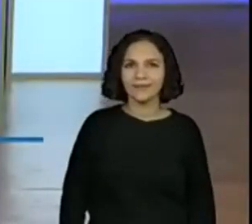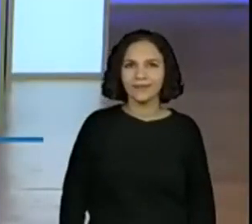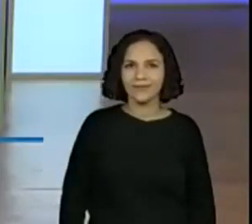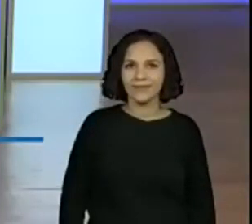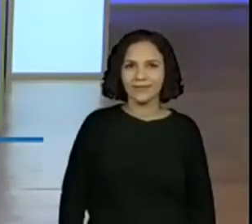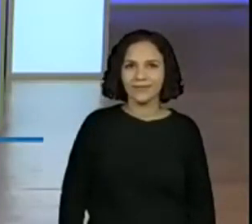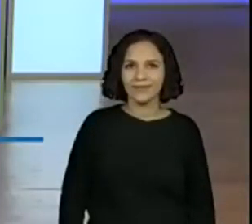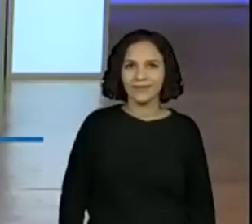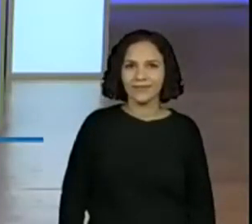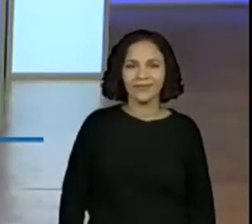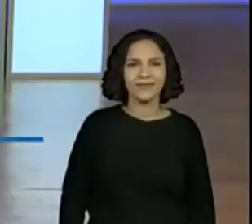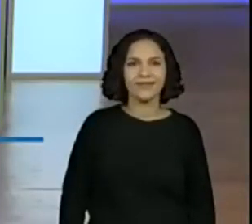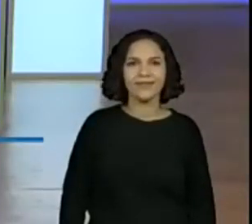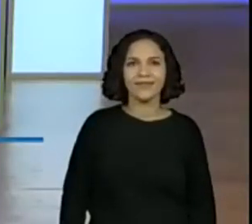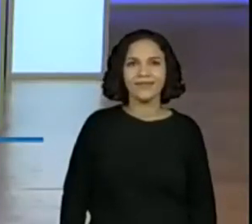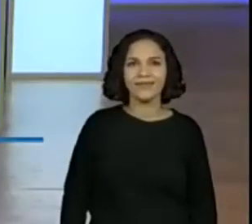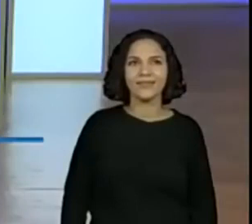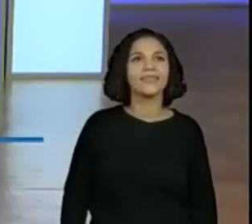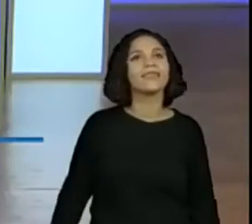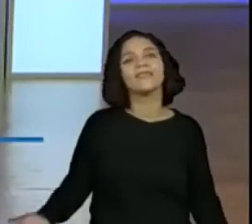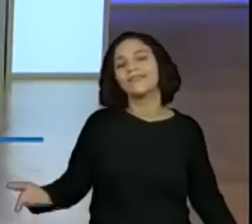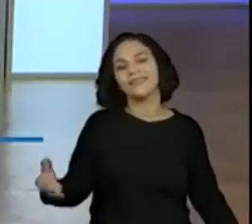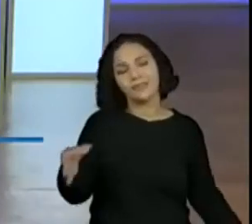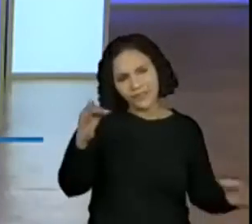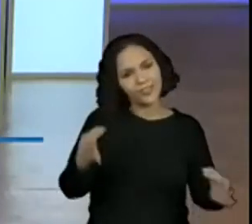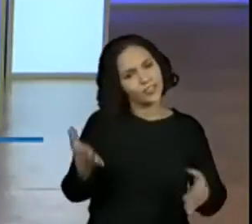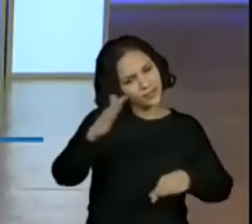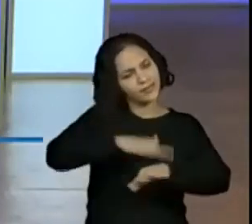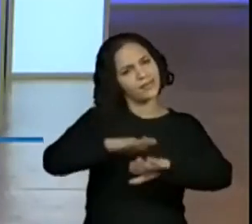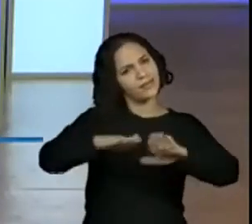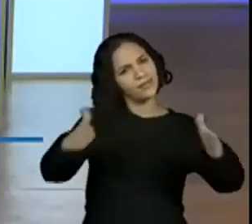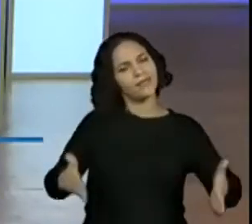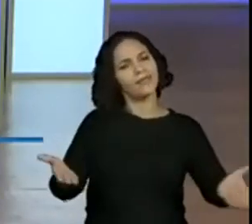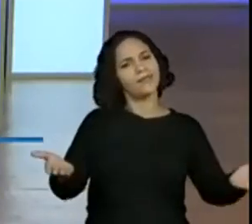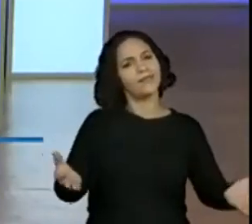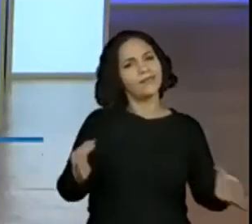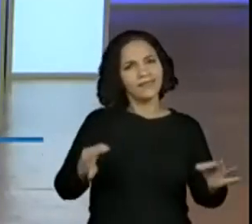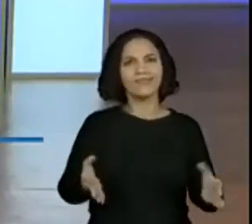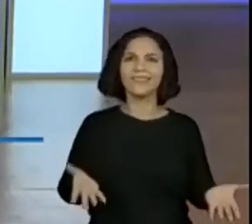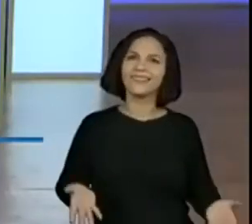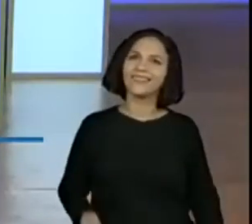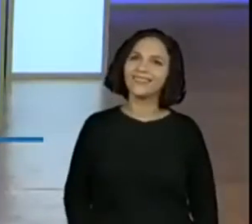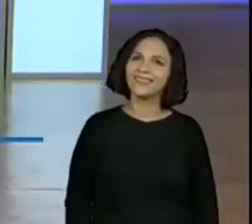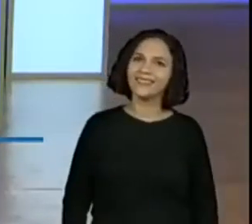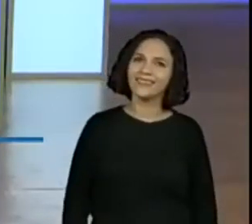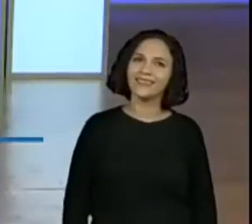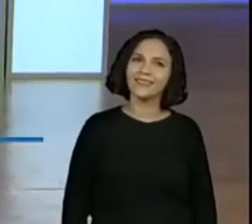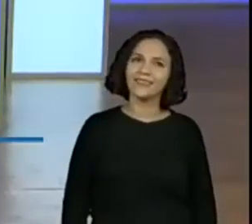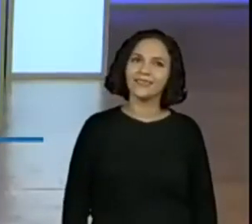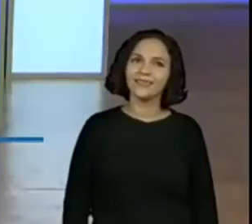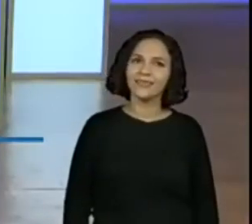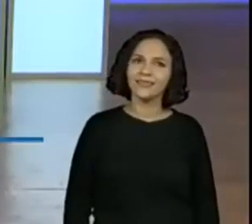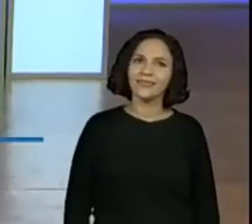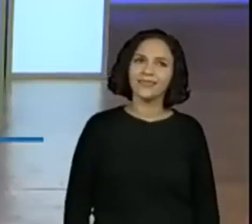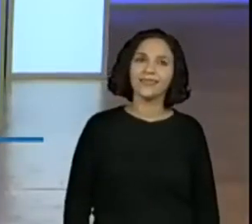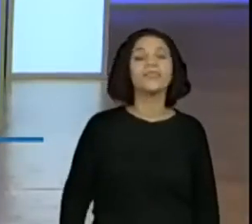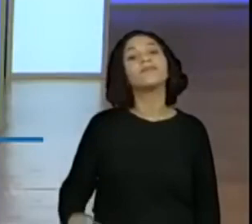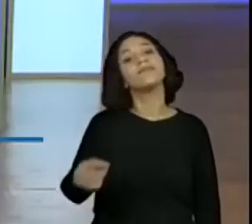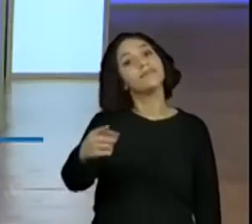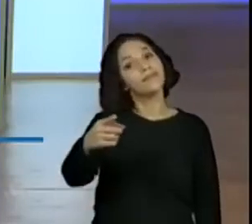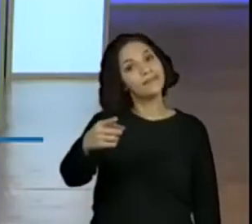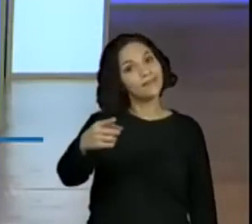brincadeira Ana vai jogar David Olha que em cima da bancada né É Oi